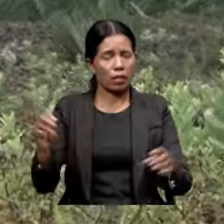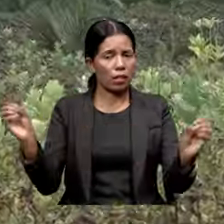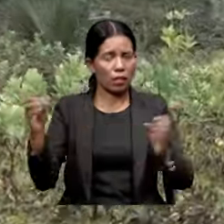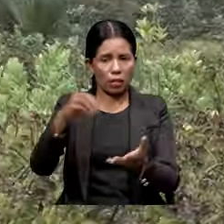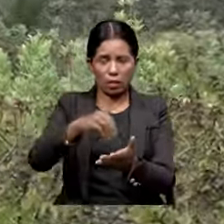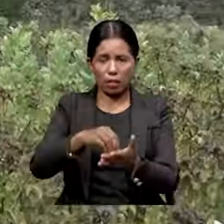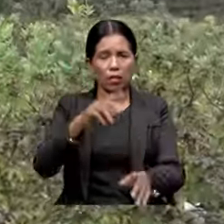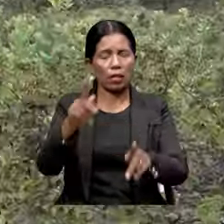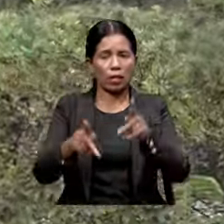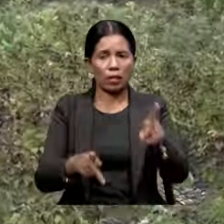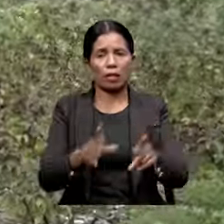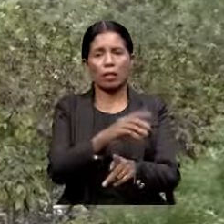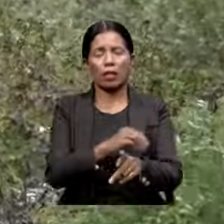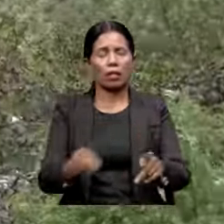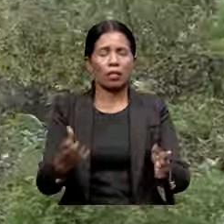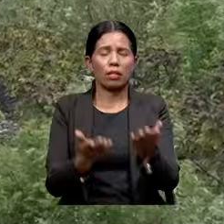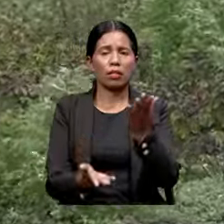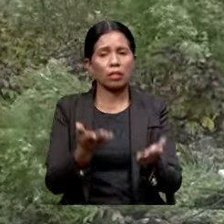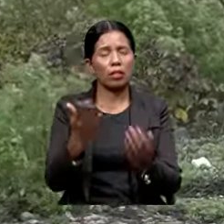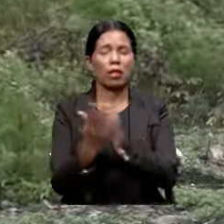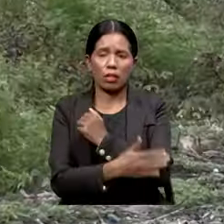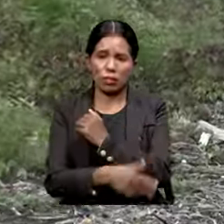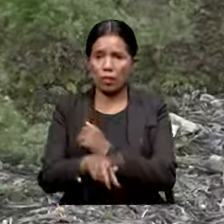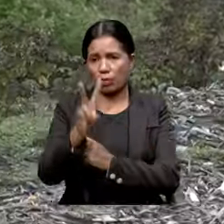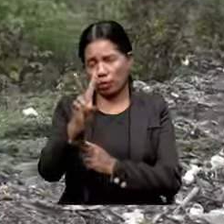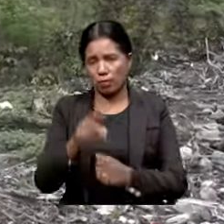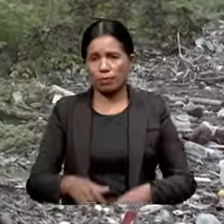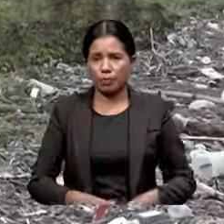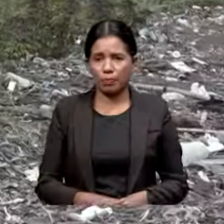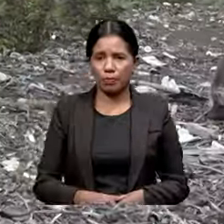se dar consenso entre Rei Rua. Adere de Ximenes, bem-vindo Ximenes, GMN.